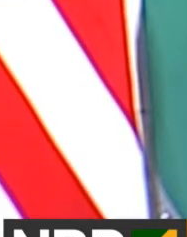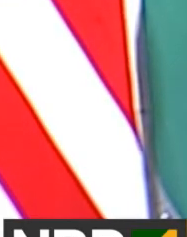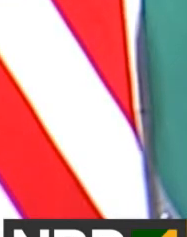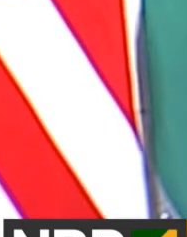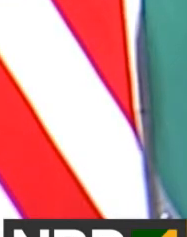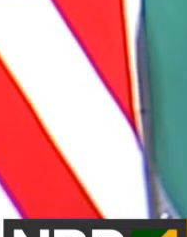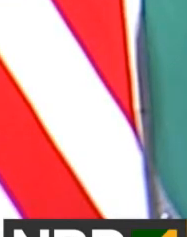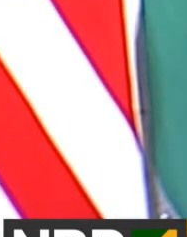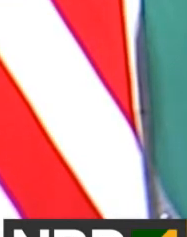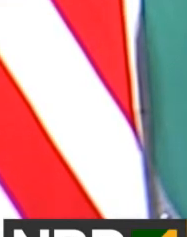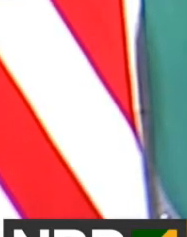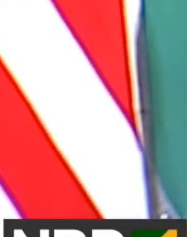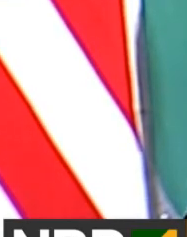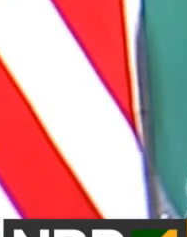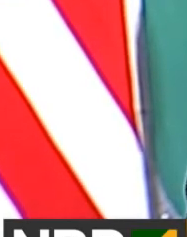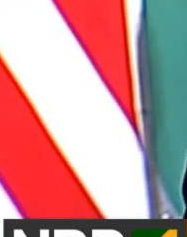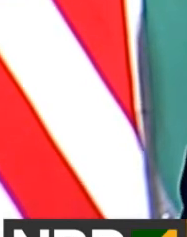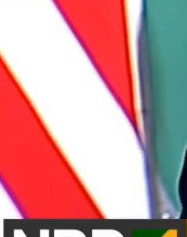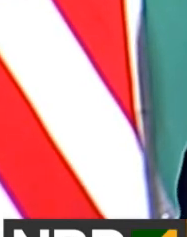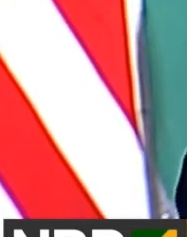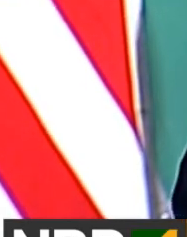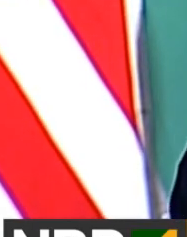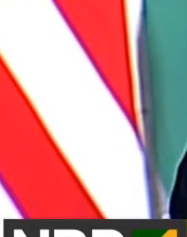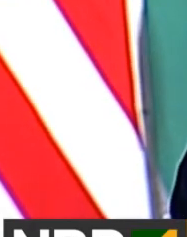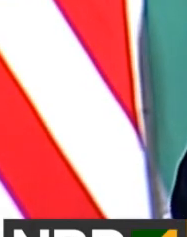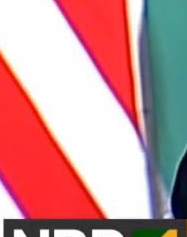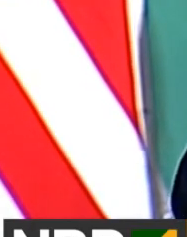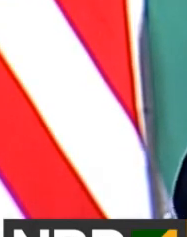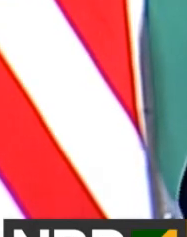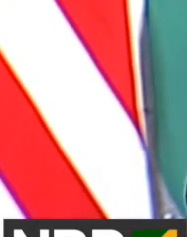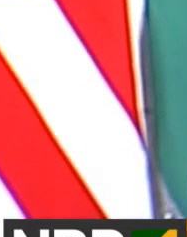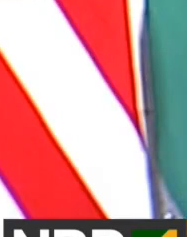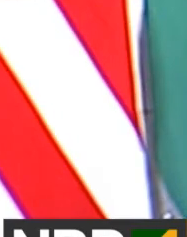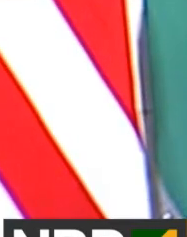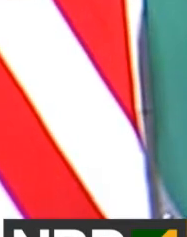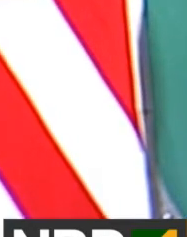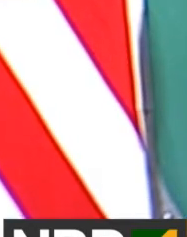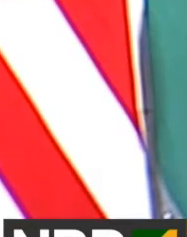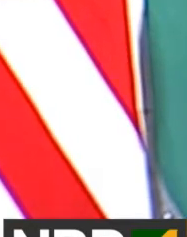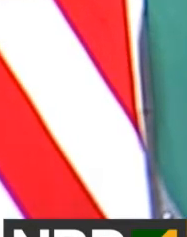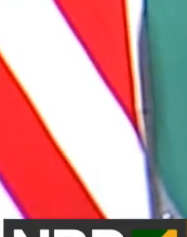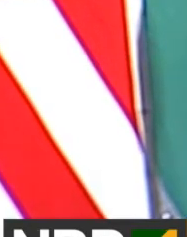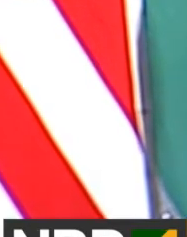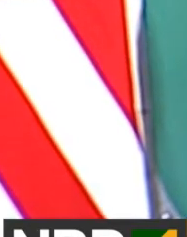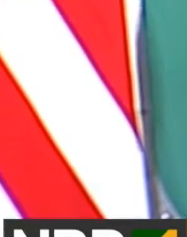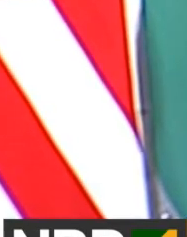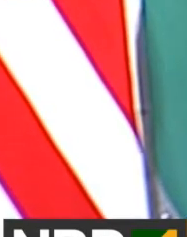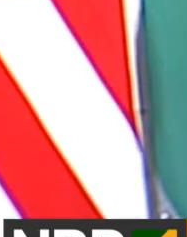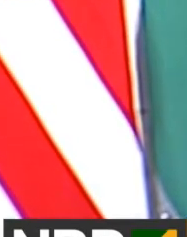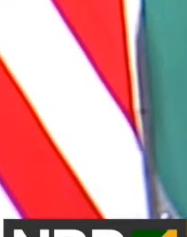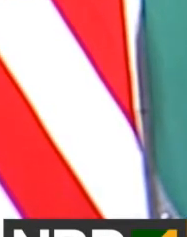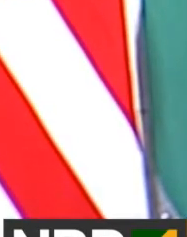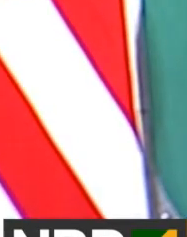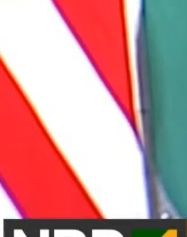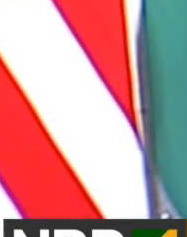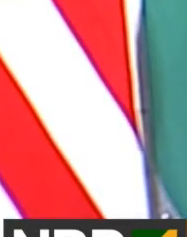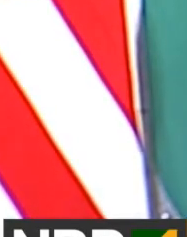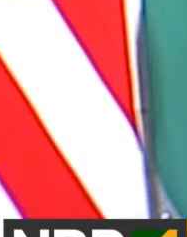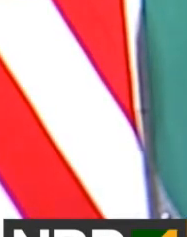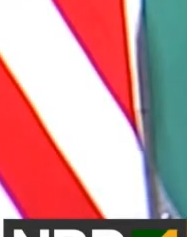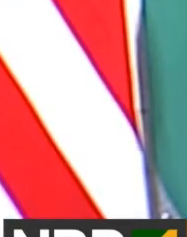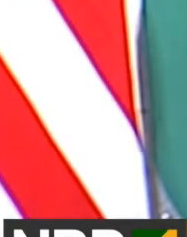estar aqui neste país extraordinário, com a sua riquíssima cultura, sua geografia